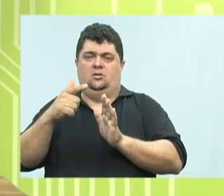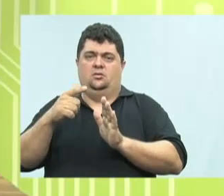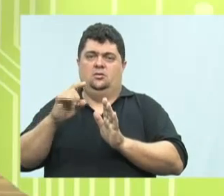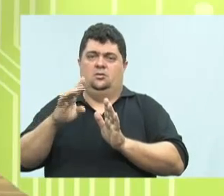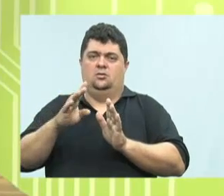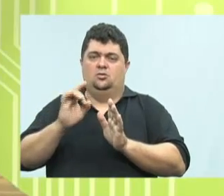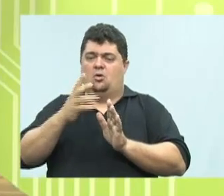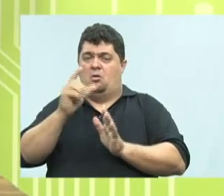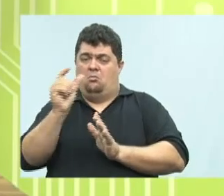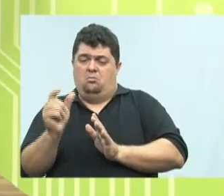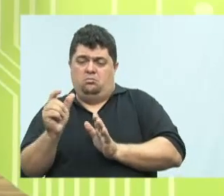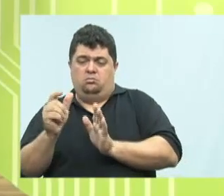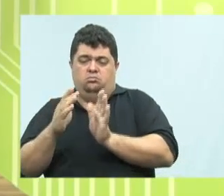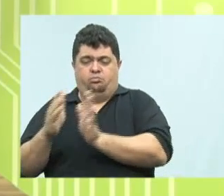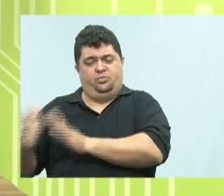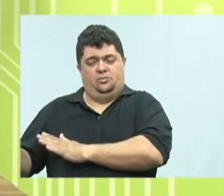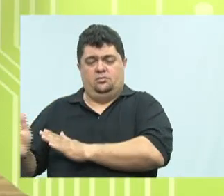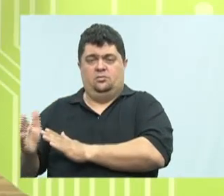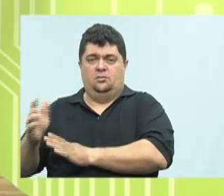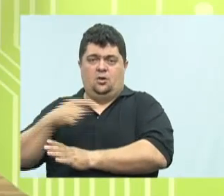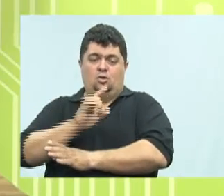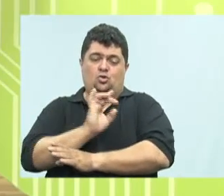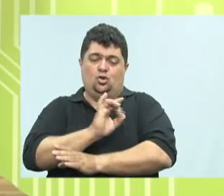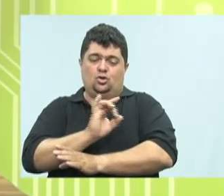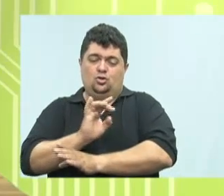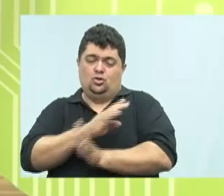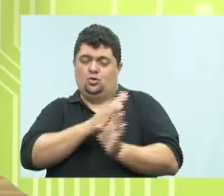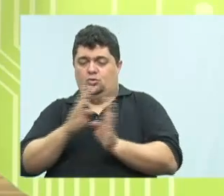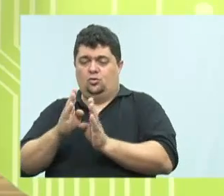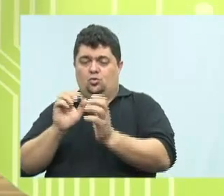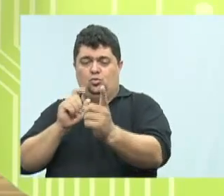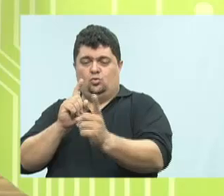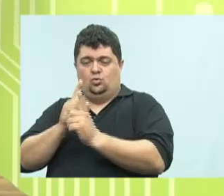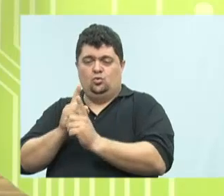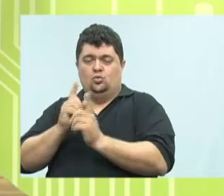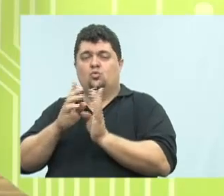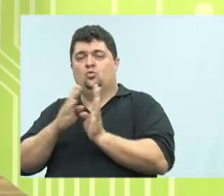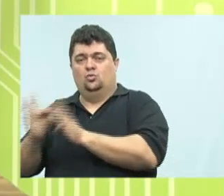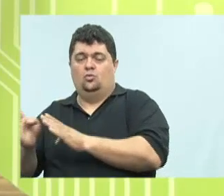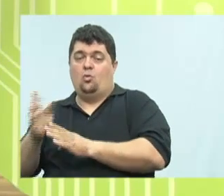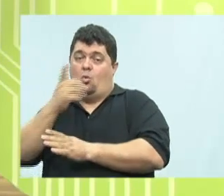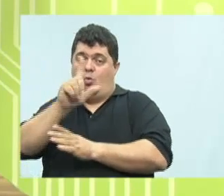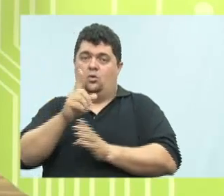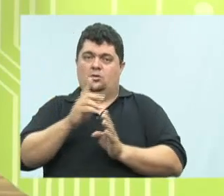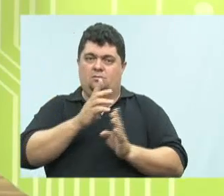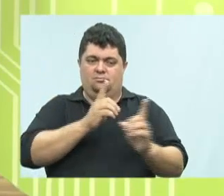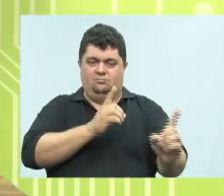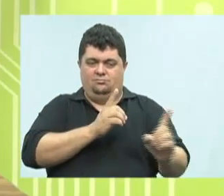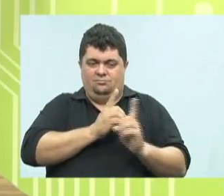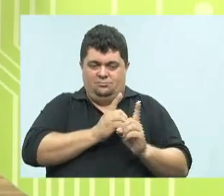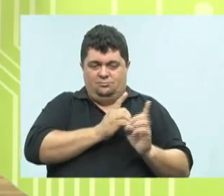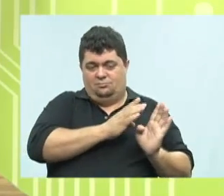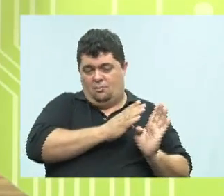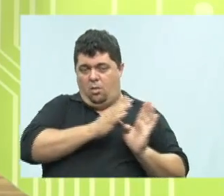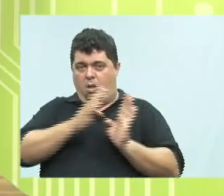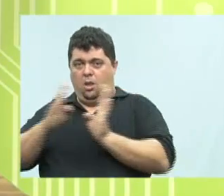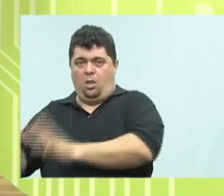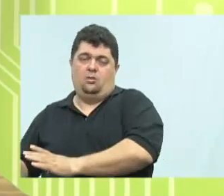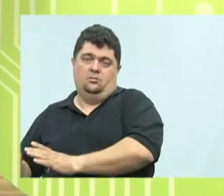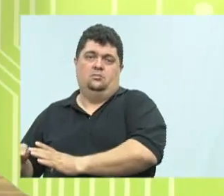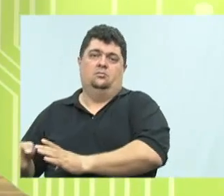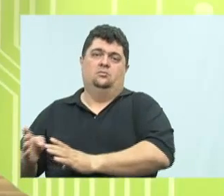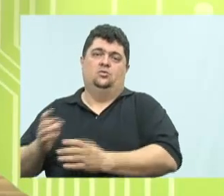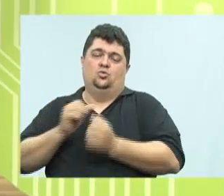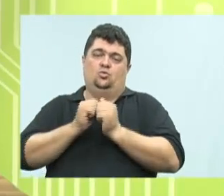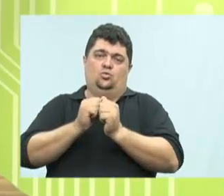contribuirão, não farão parte da intervenção na pesquisa ação ou na pesquisa intervenção,